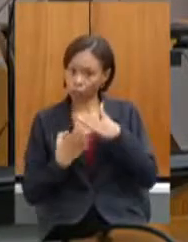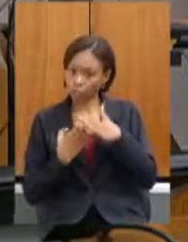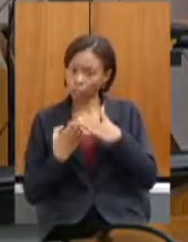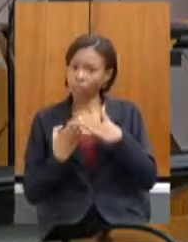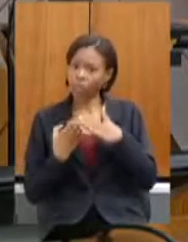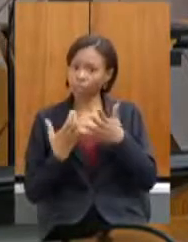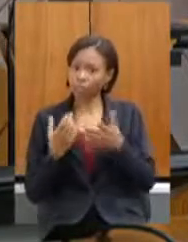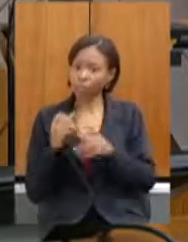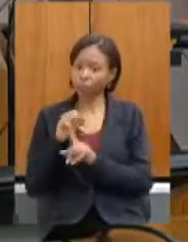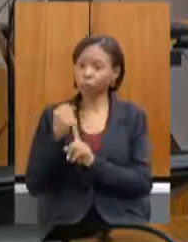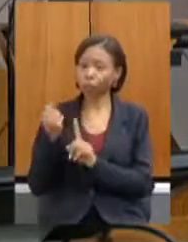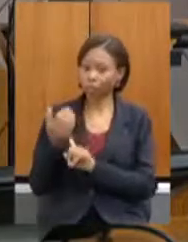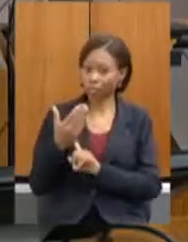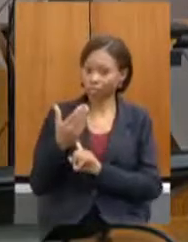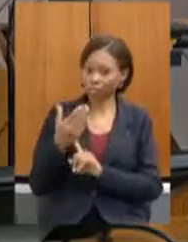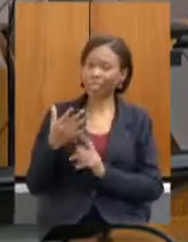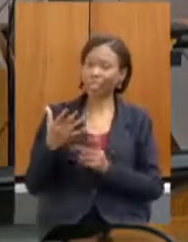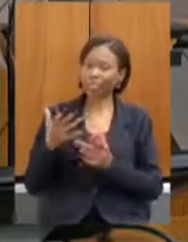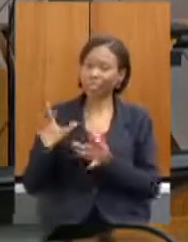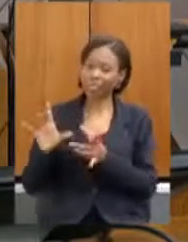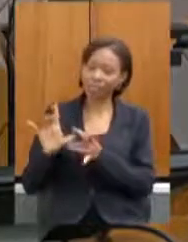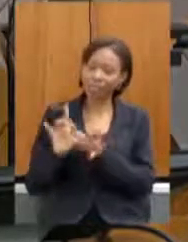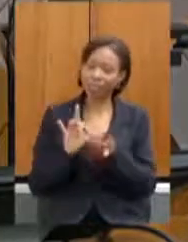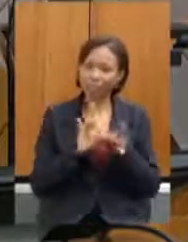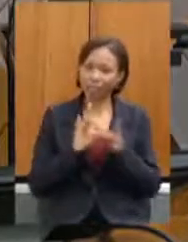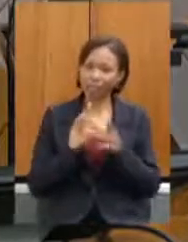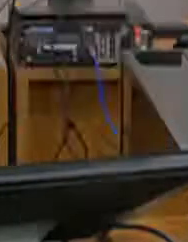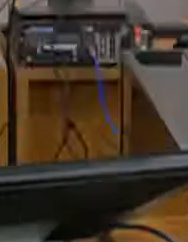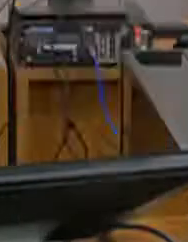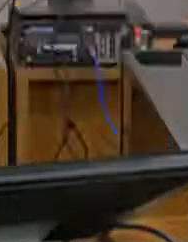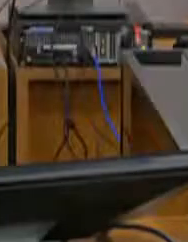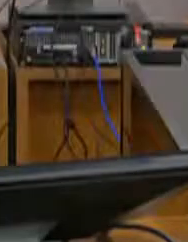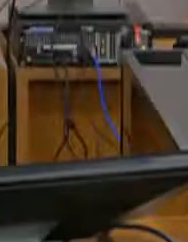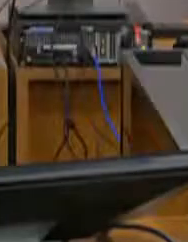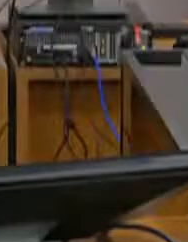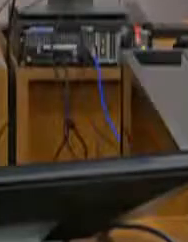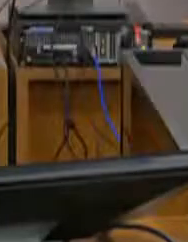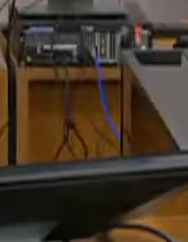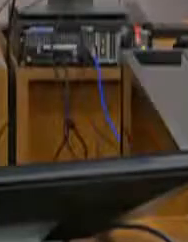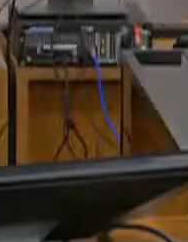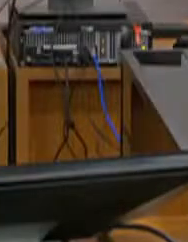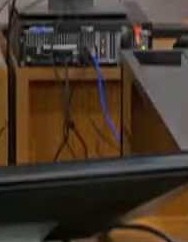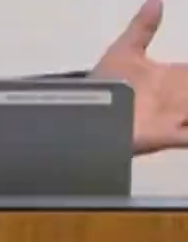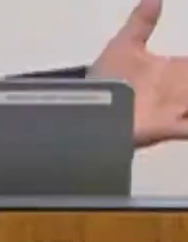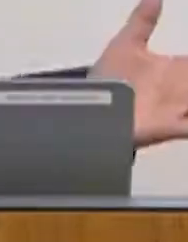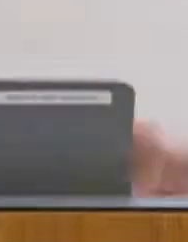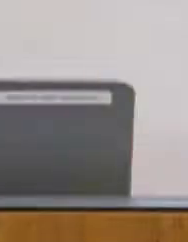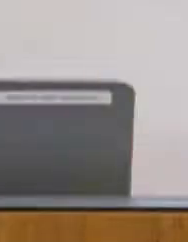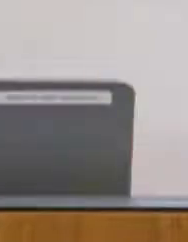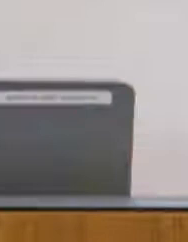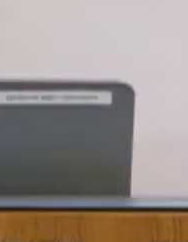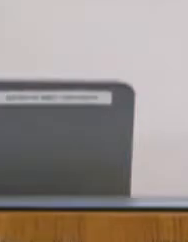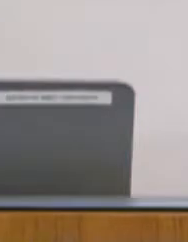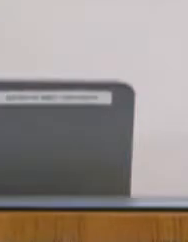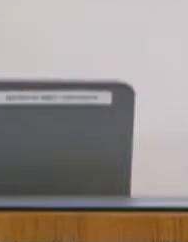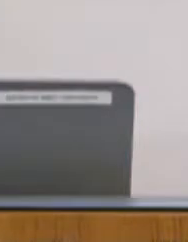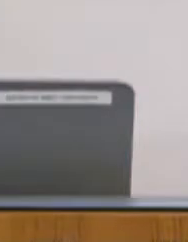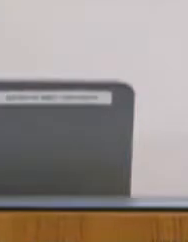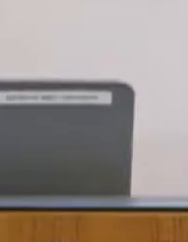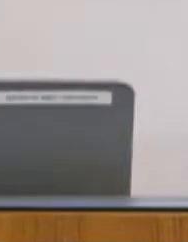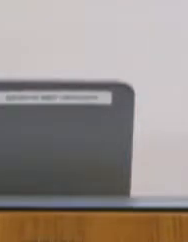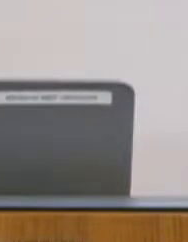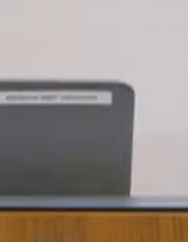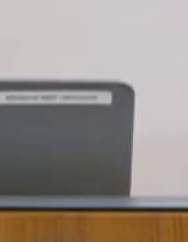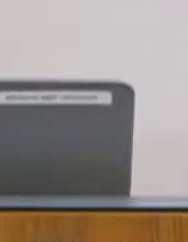efetivos para as pessoas muito obrigada obrigado Lauro muito obrigado pelo seu participação subsecretário quiser fazer algum